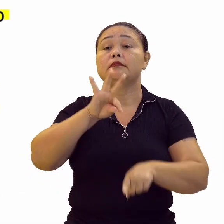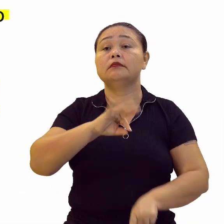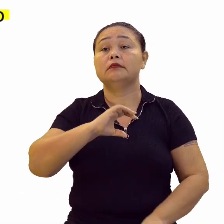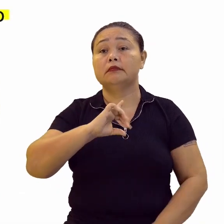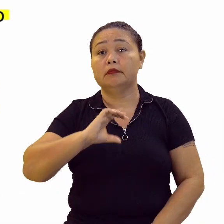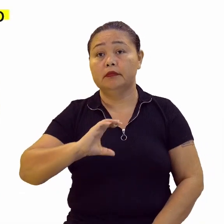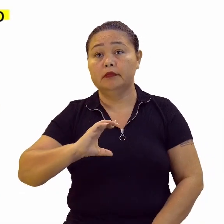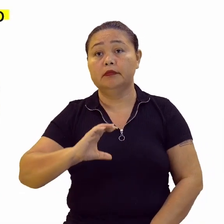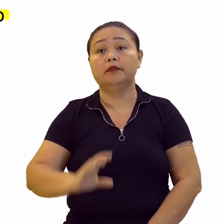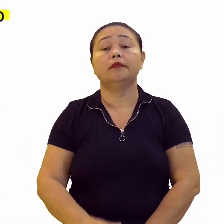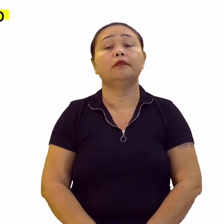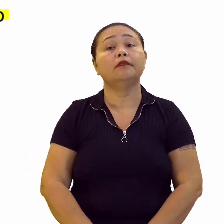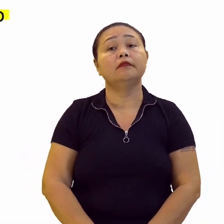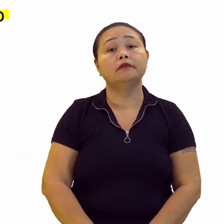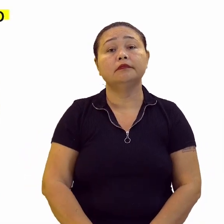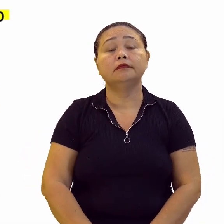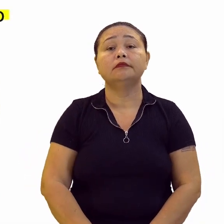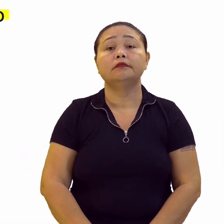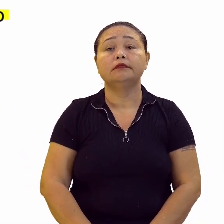corporal,